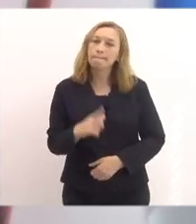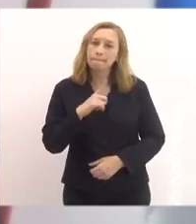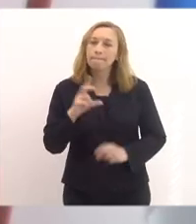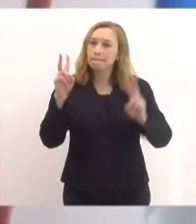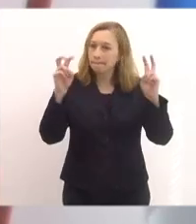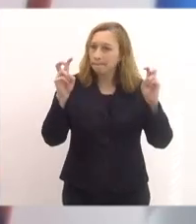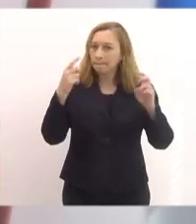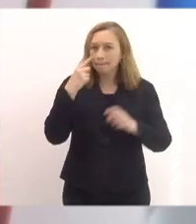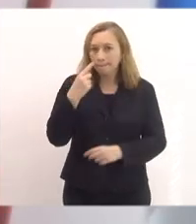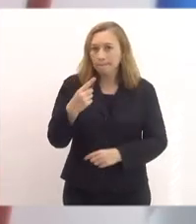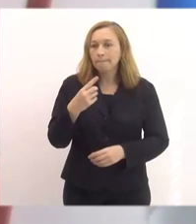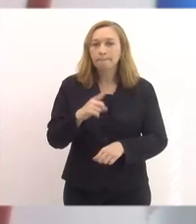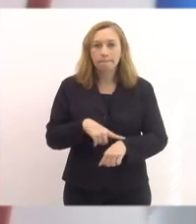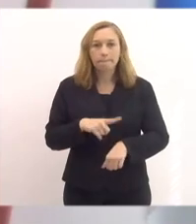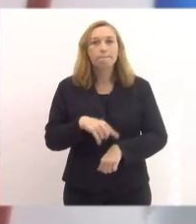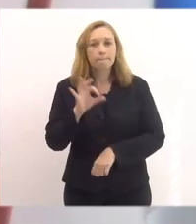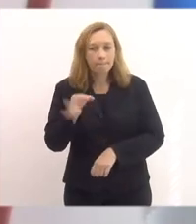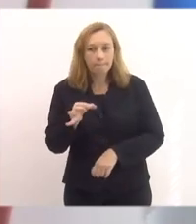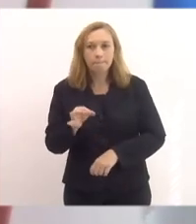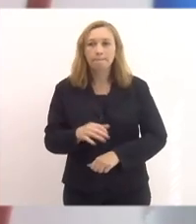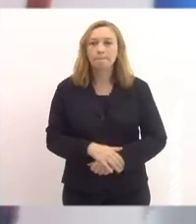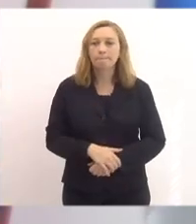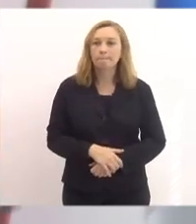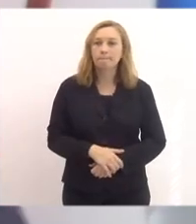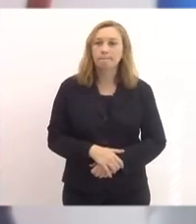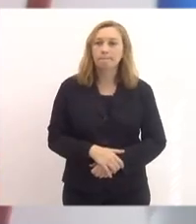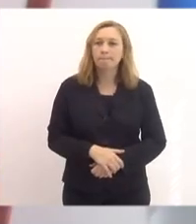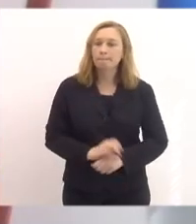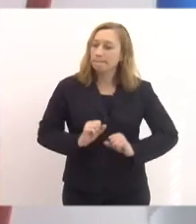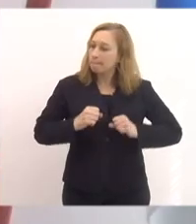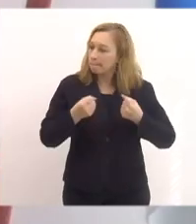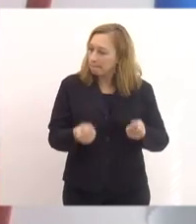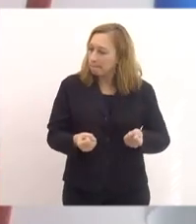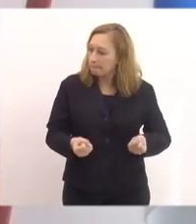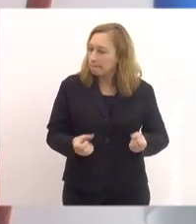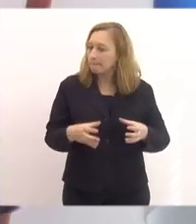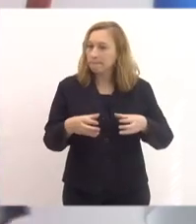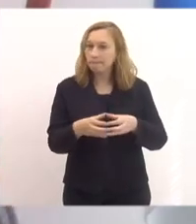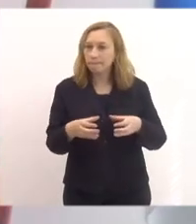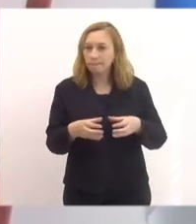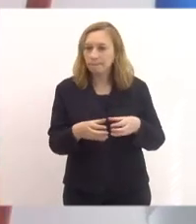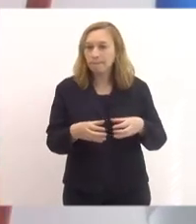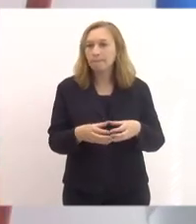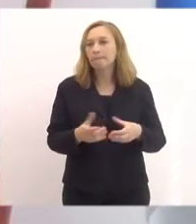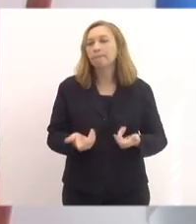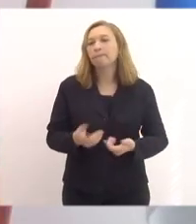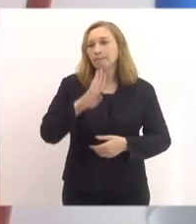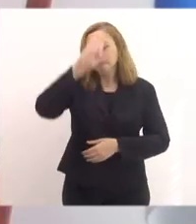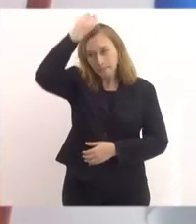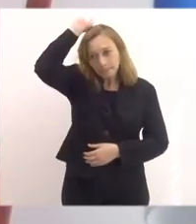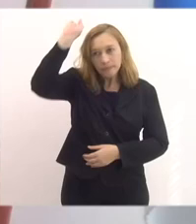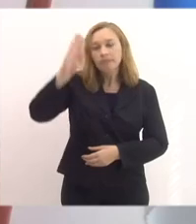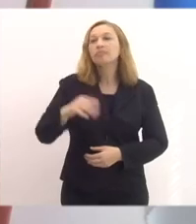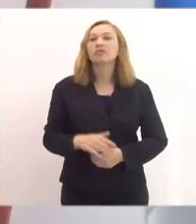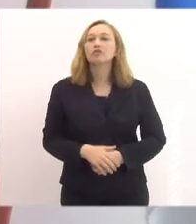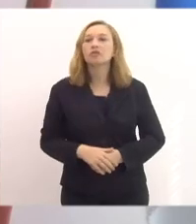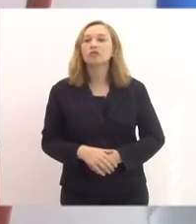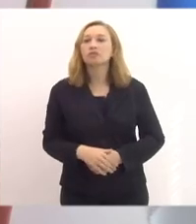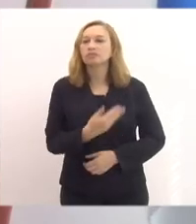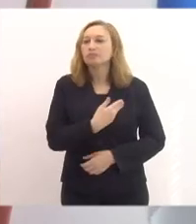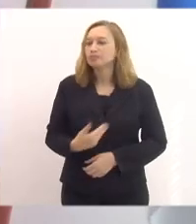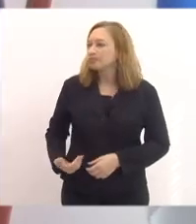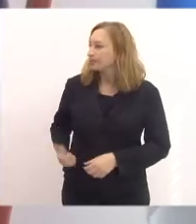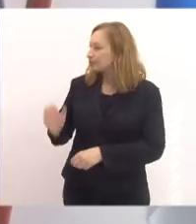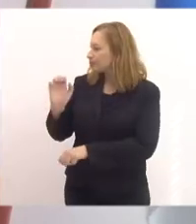eu vejo, o momento é esse. Eu vejo a predisposição do Corpo de Bombeiros, eu vejo a predisposição do Governo do Estado. E aqui